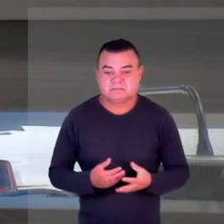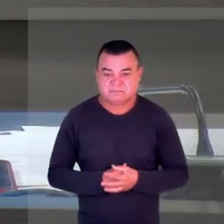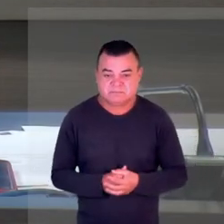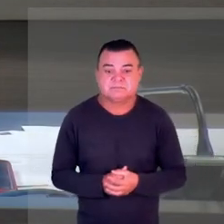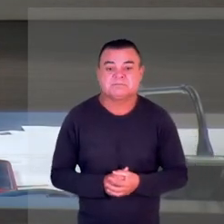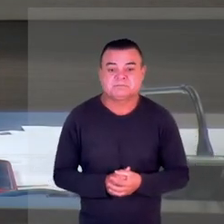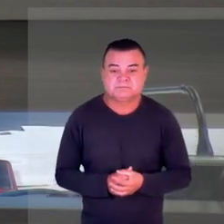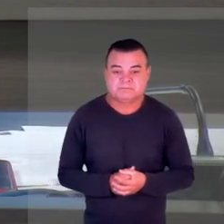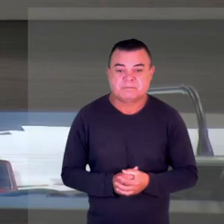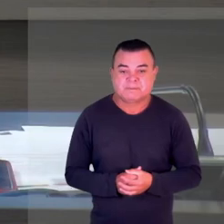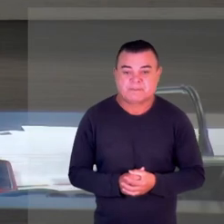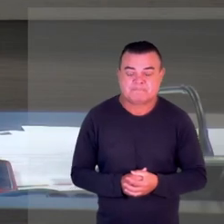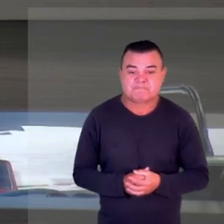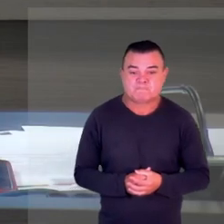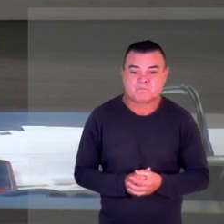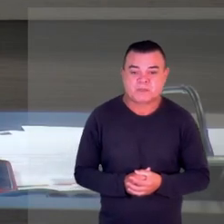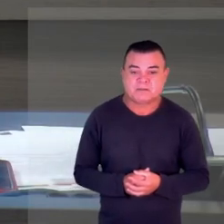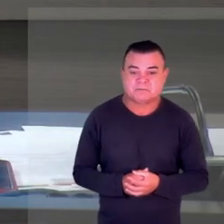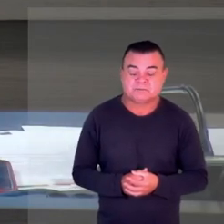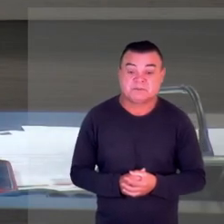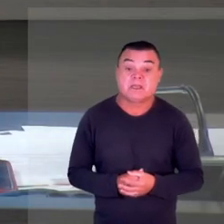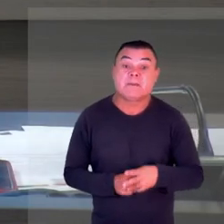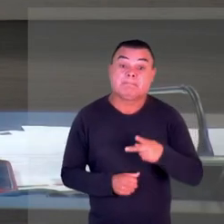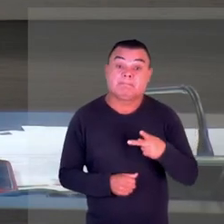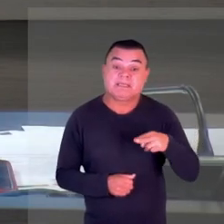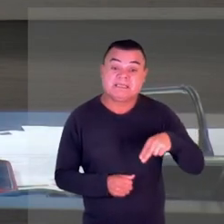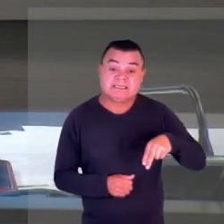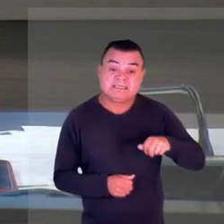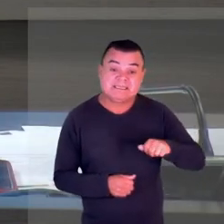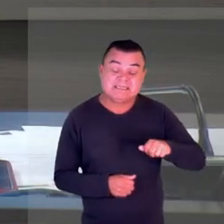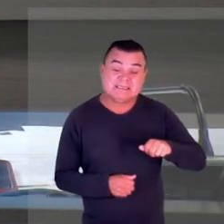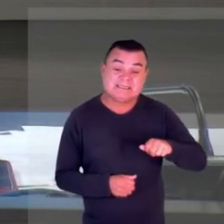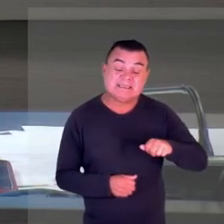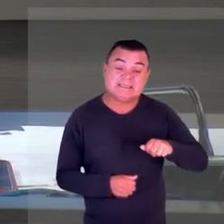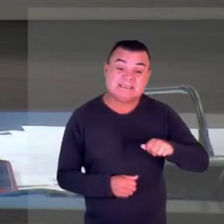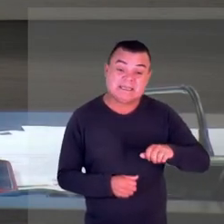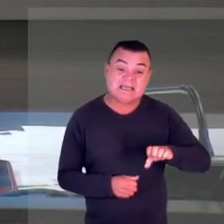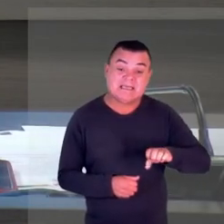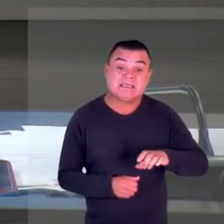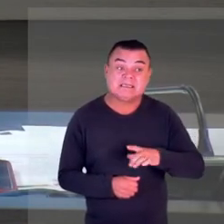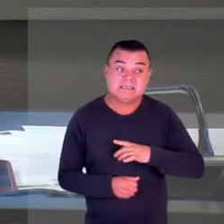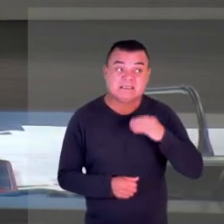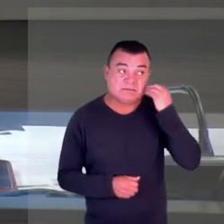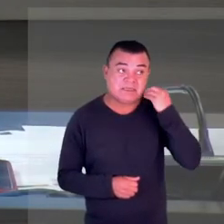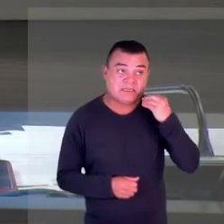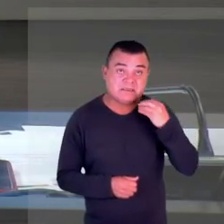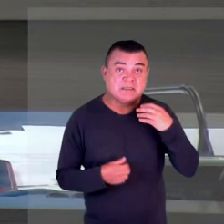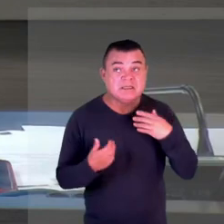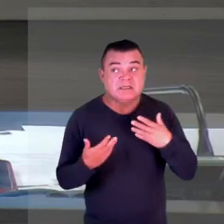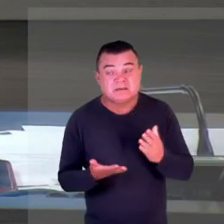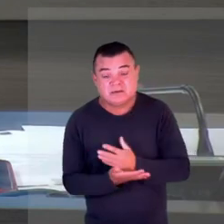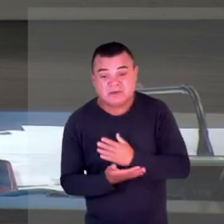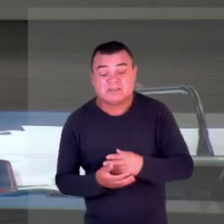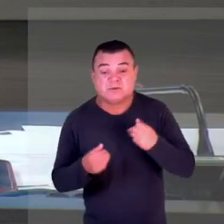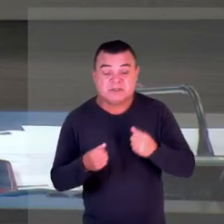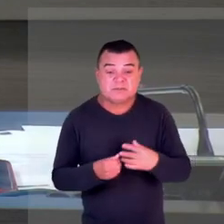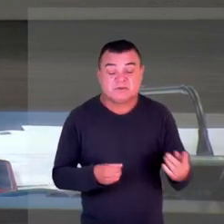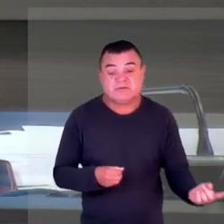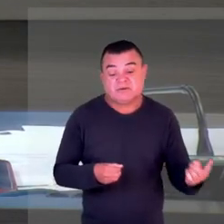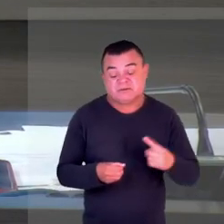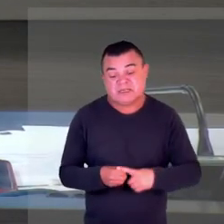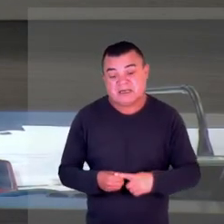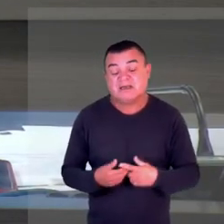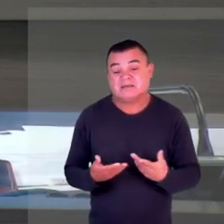né no penai tinha essa experiência a gente possa voltar talvez esta esse o início desse ministério público